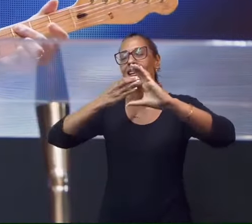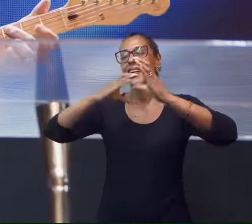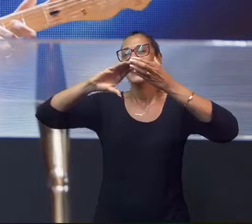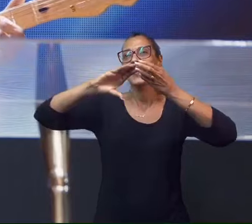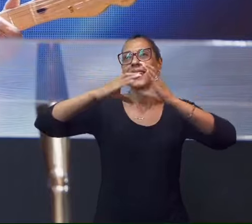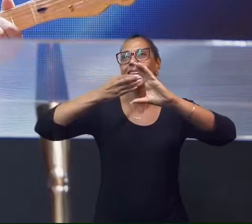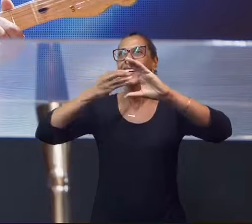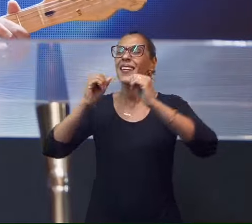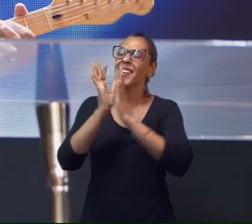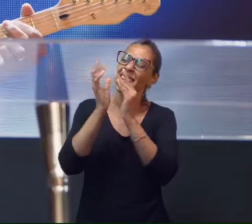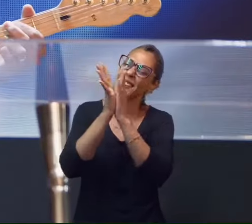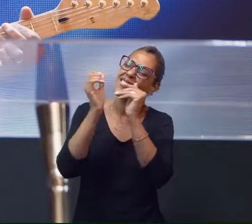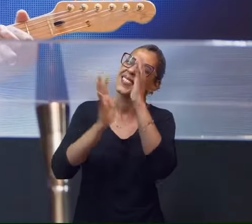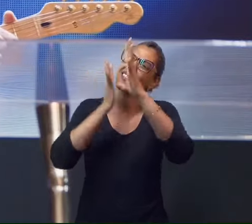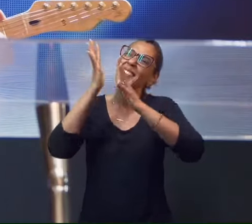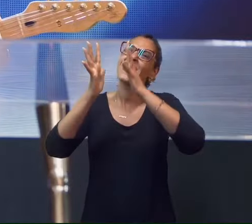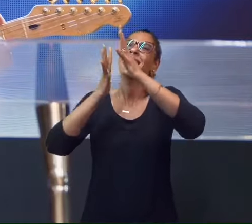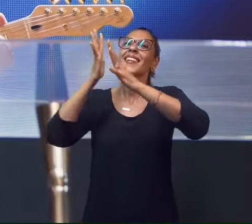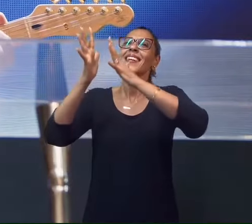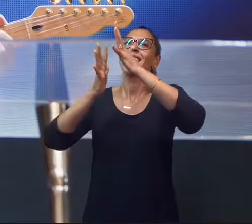canta ao senhor